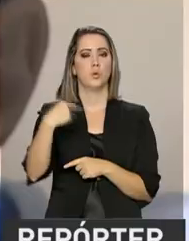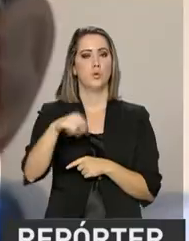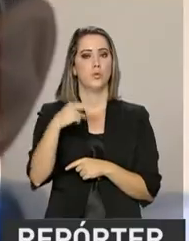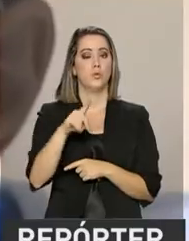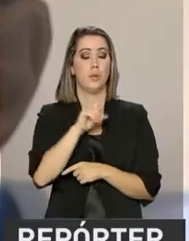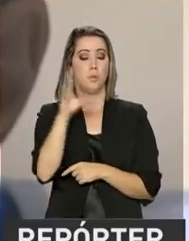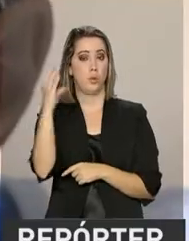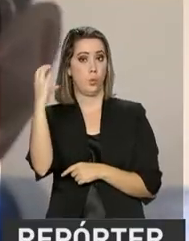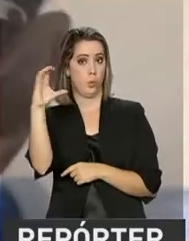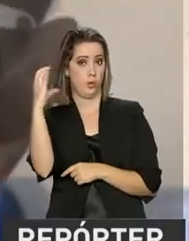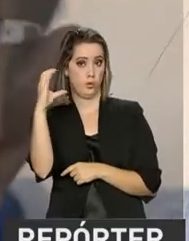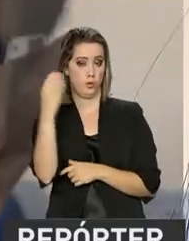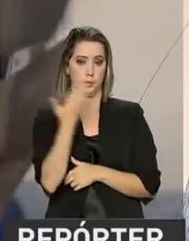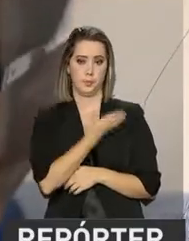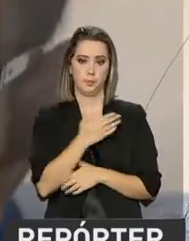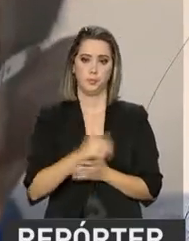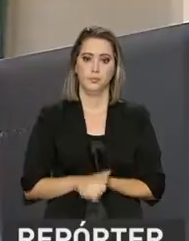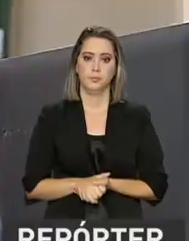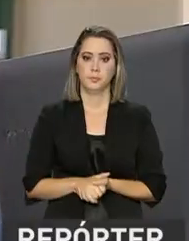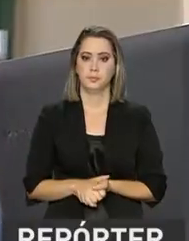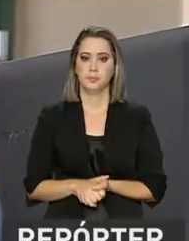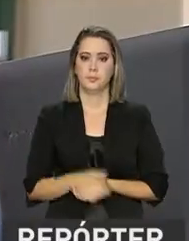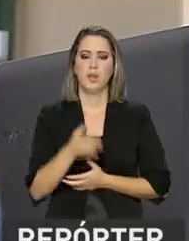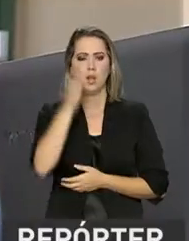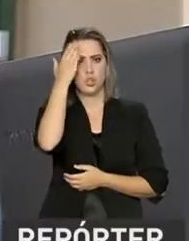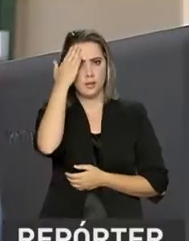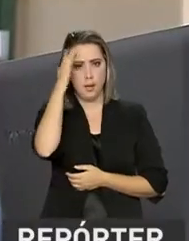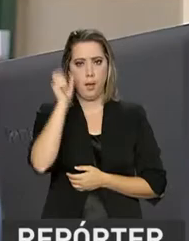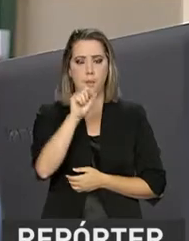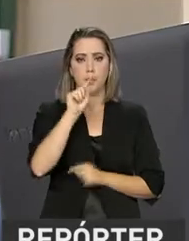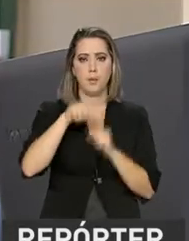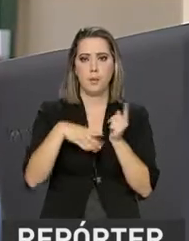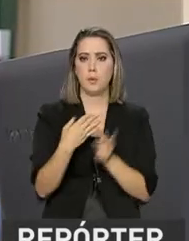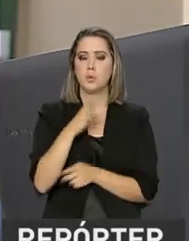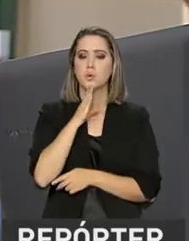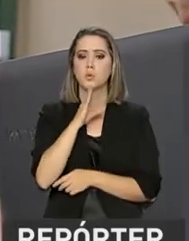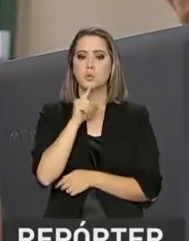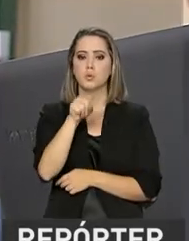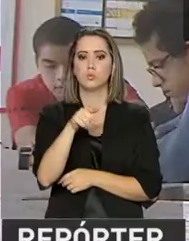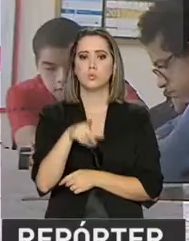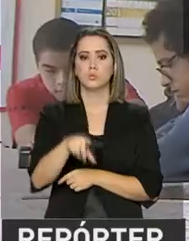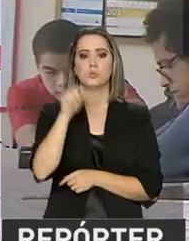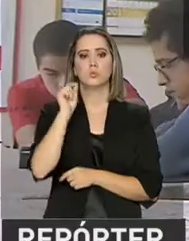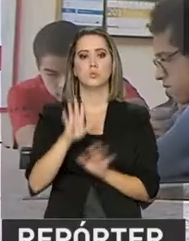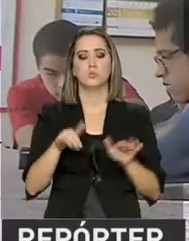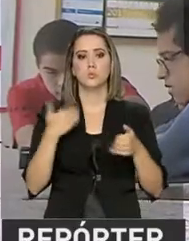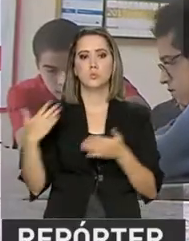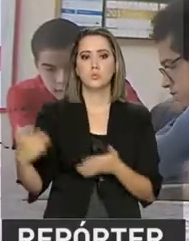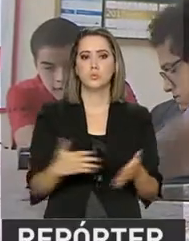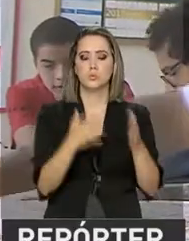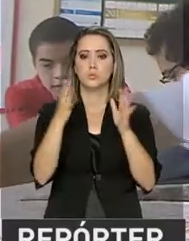Curitiba. A Gabriela já sabe, depois de conhecer a robótica, definiu o